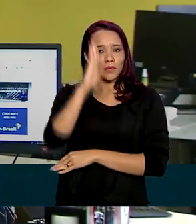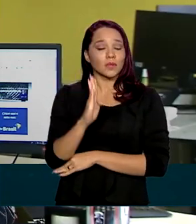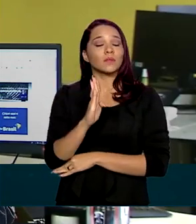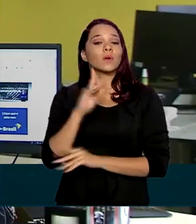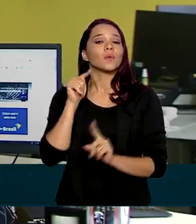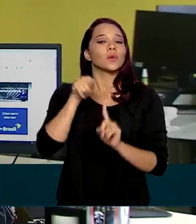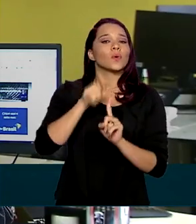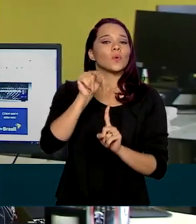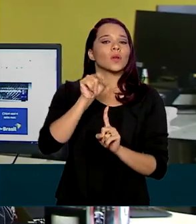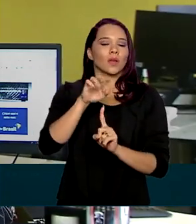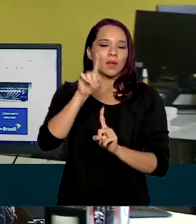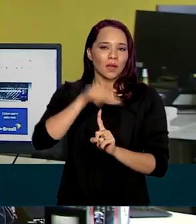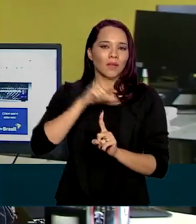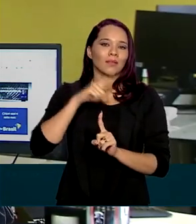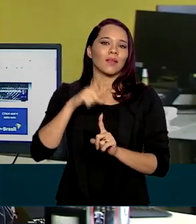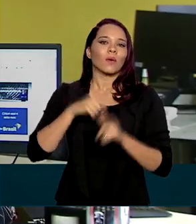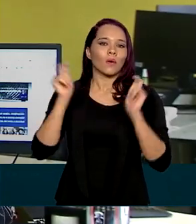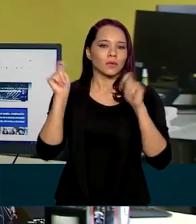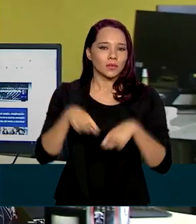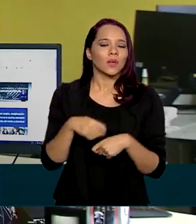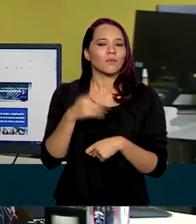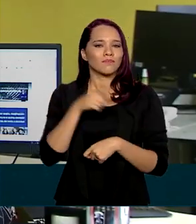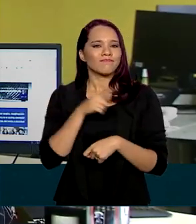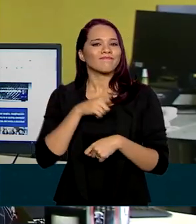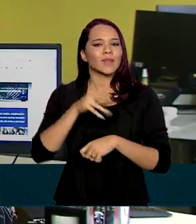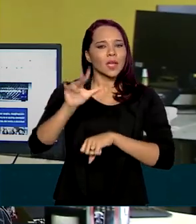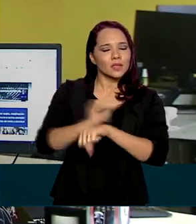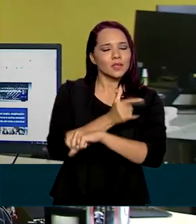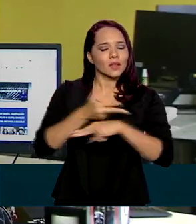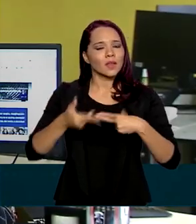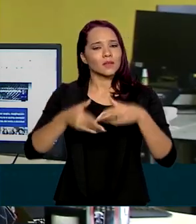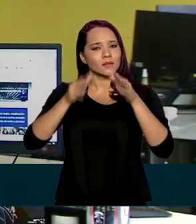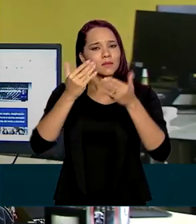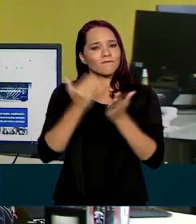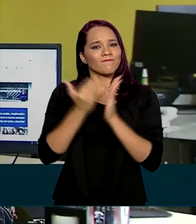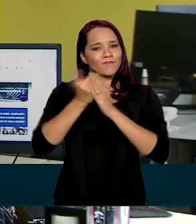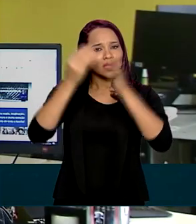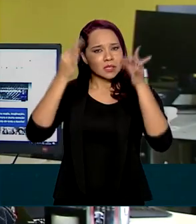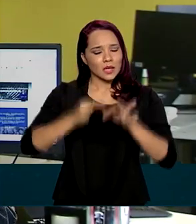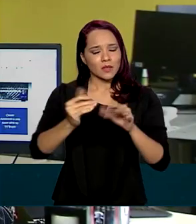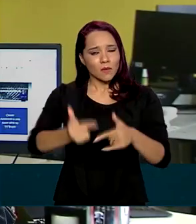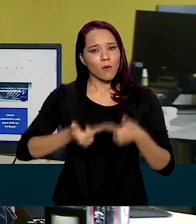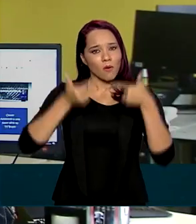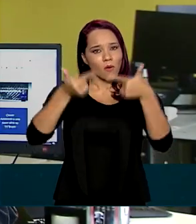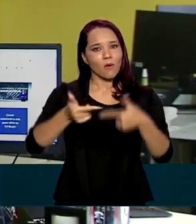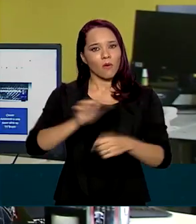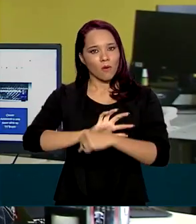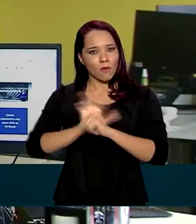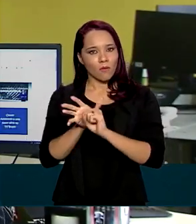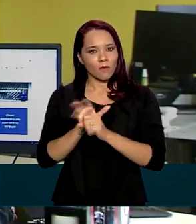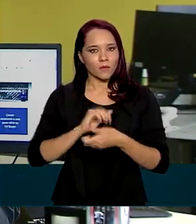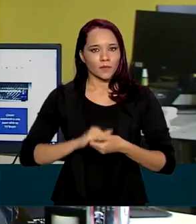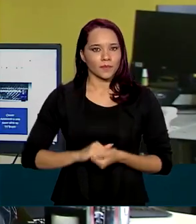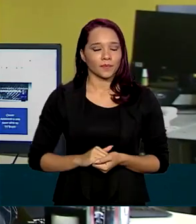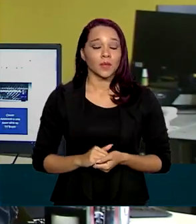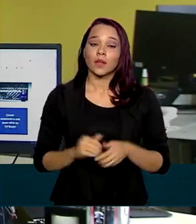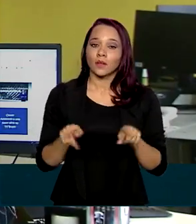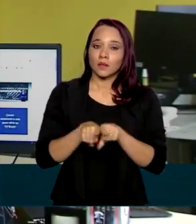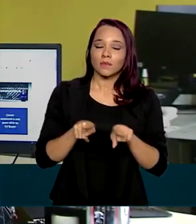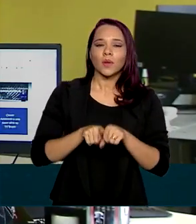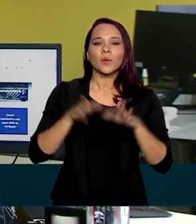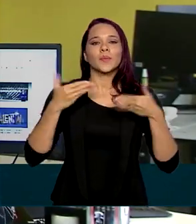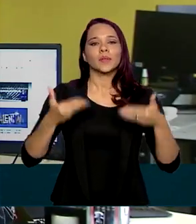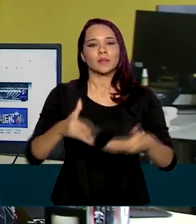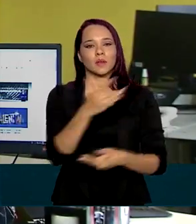objetivo é criar condições para a adoção de medidas mais adequadas para o enfrentamento da Covid-19. Além disso, o